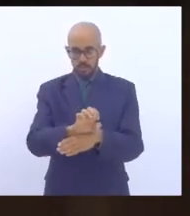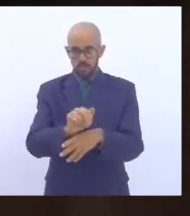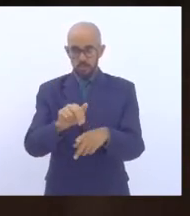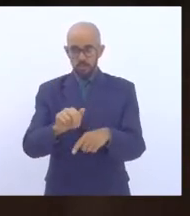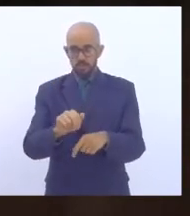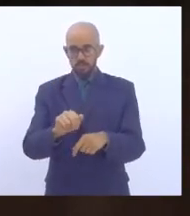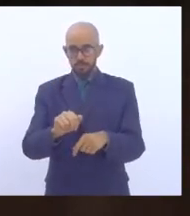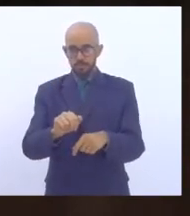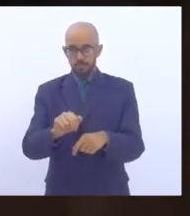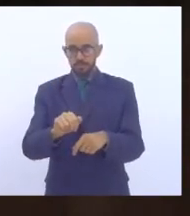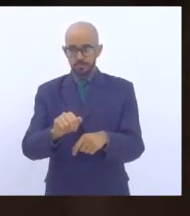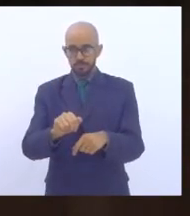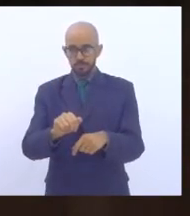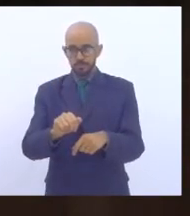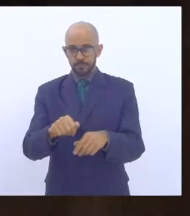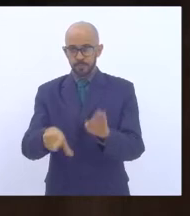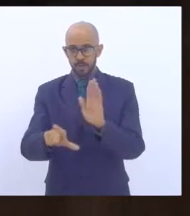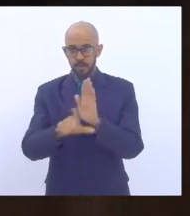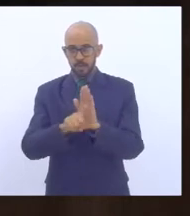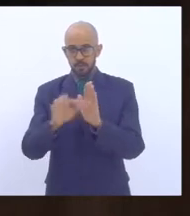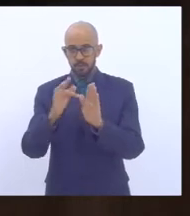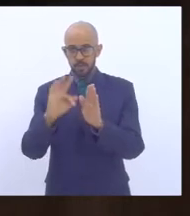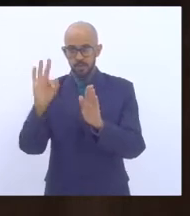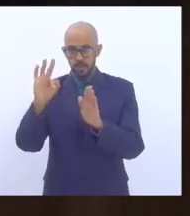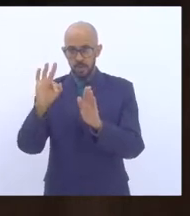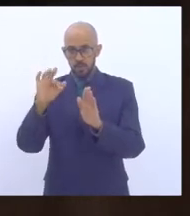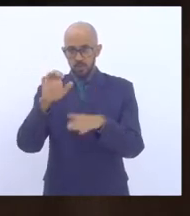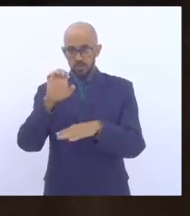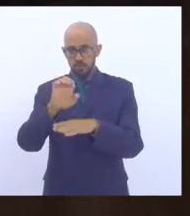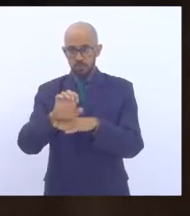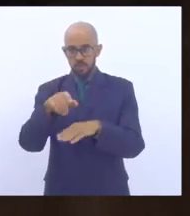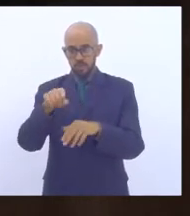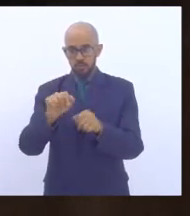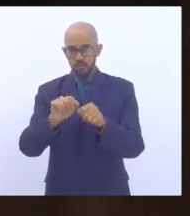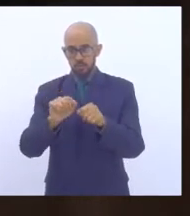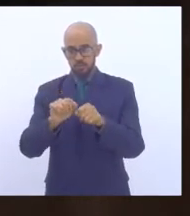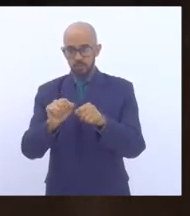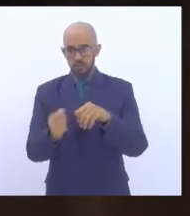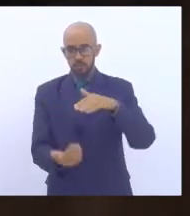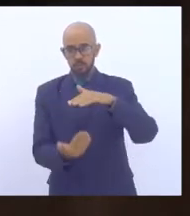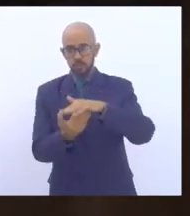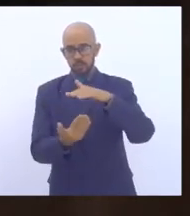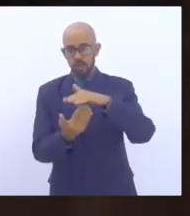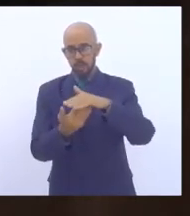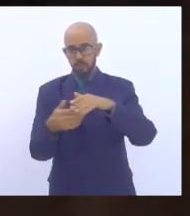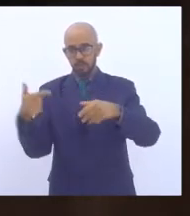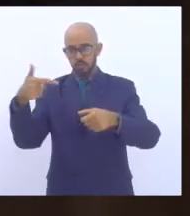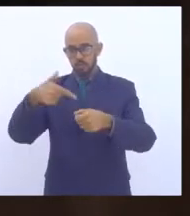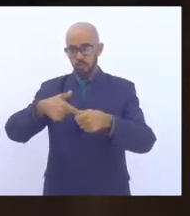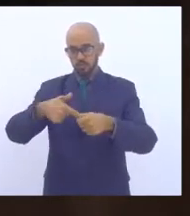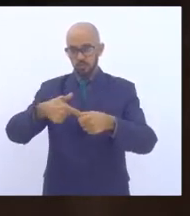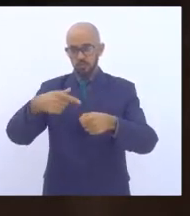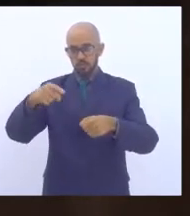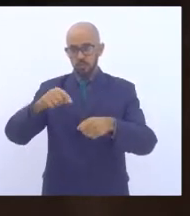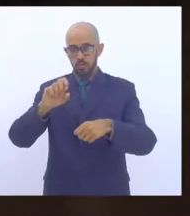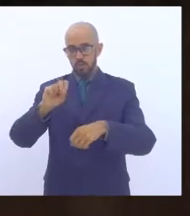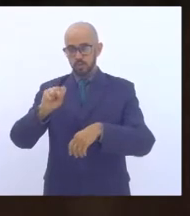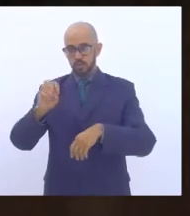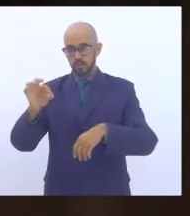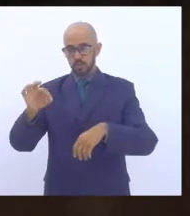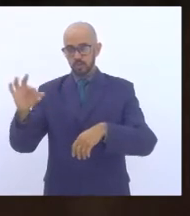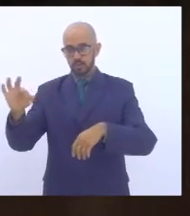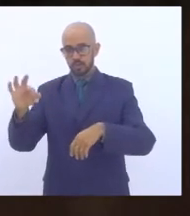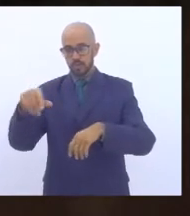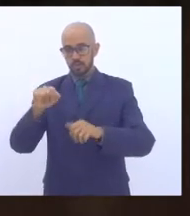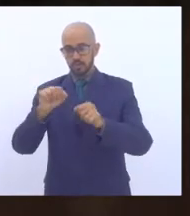nesta questão da lei federal que os estados estão aplicando do teto dos combustíveis Supremo tem dado